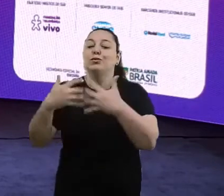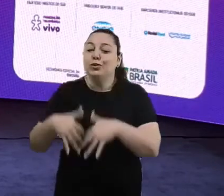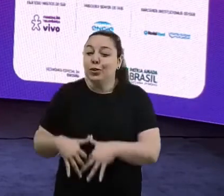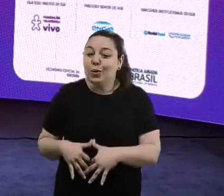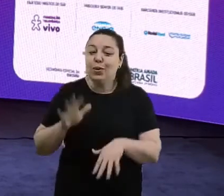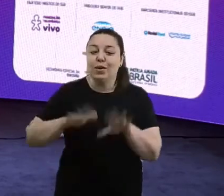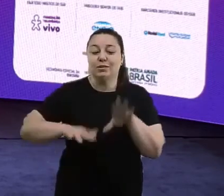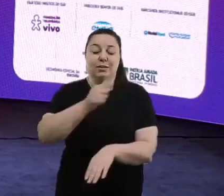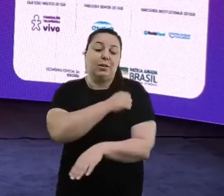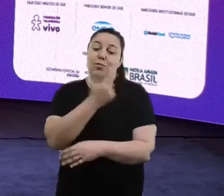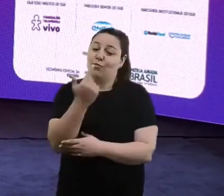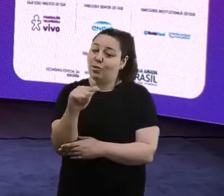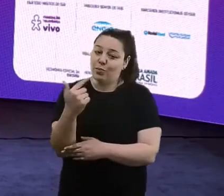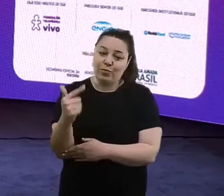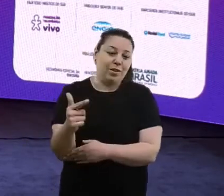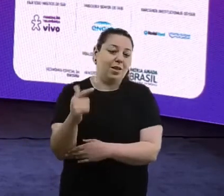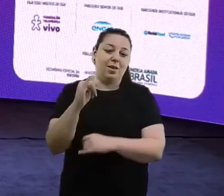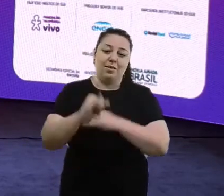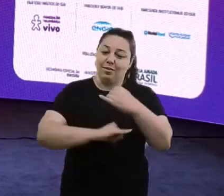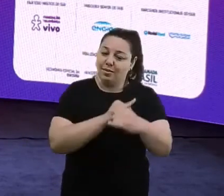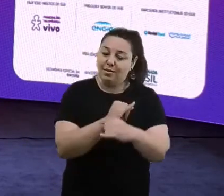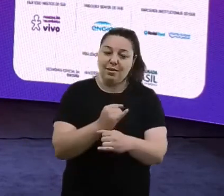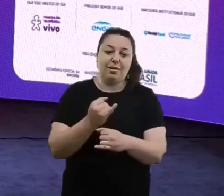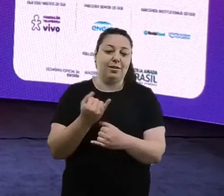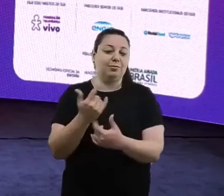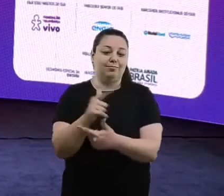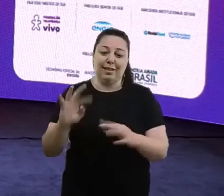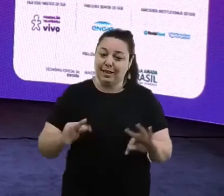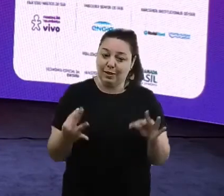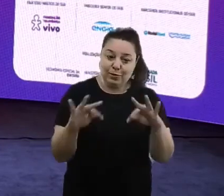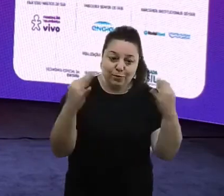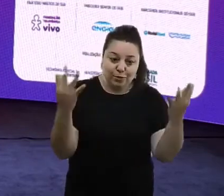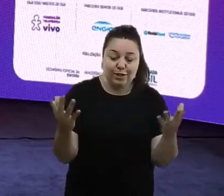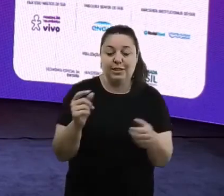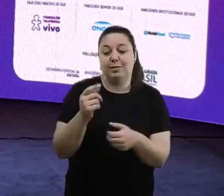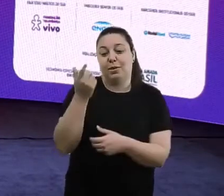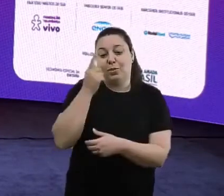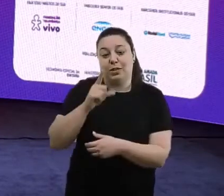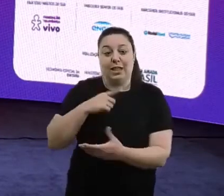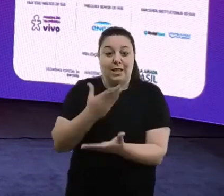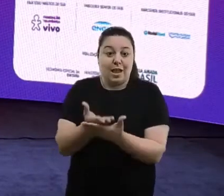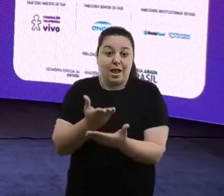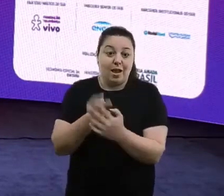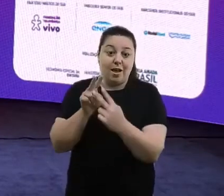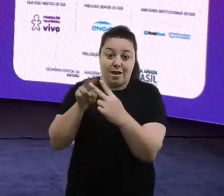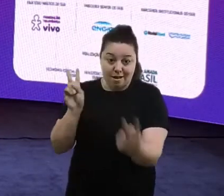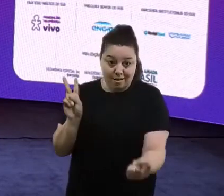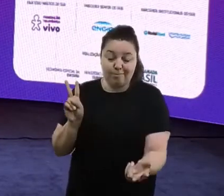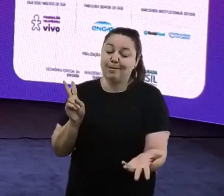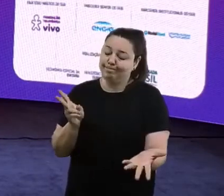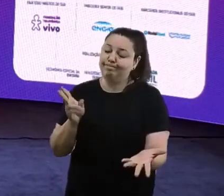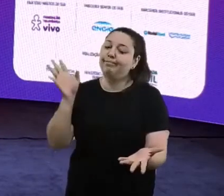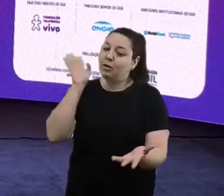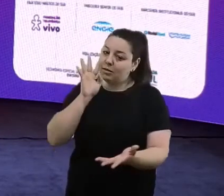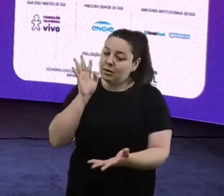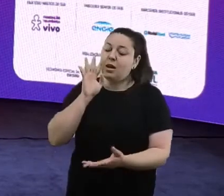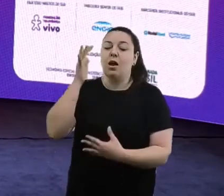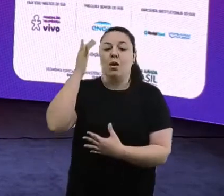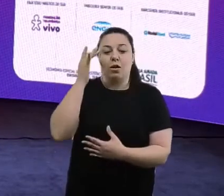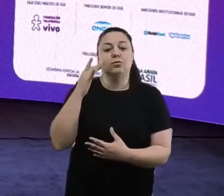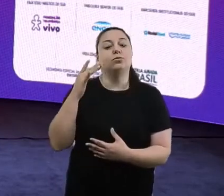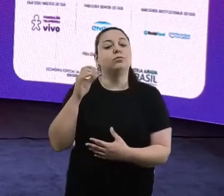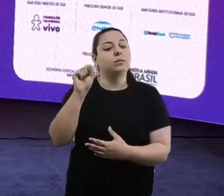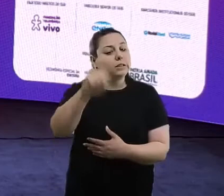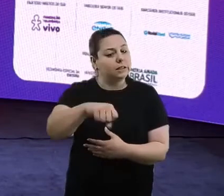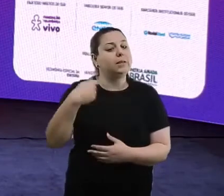fazer suas aulas online. Acho que bem legal essa pergunta. Precisamos criar aí, ir atrás de tudo